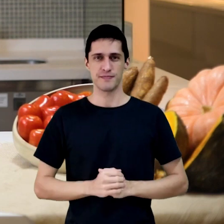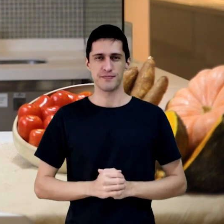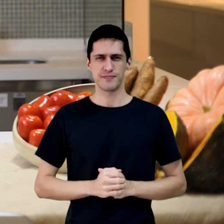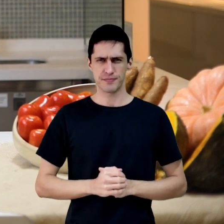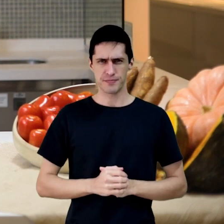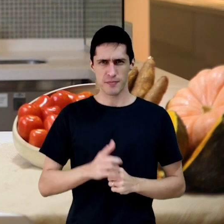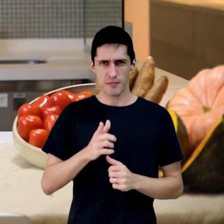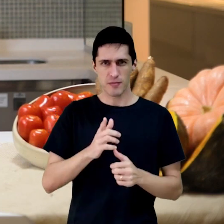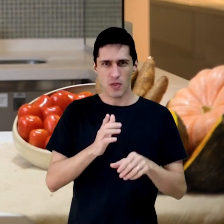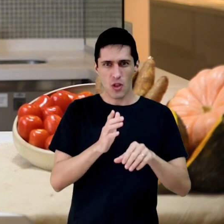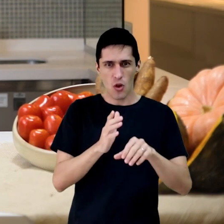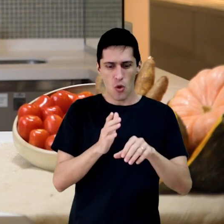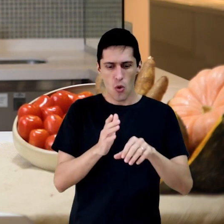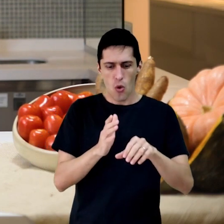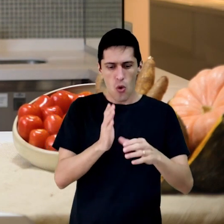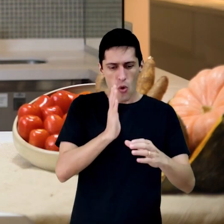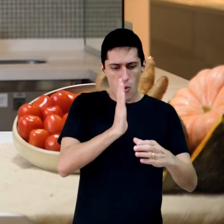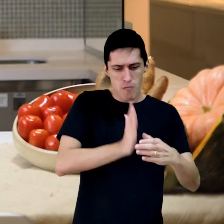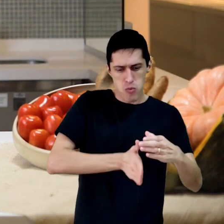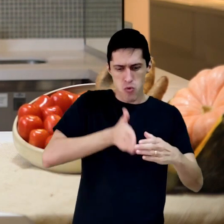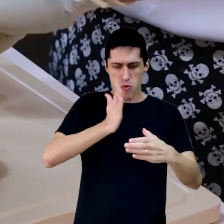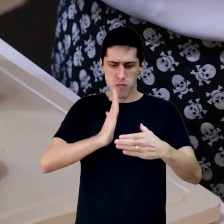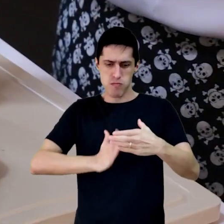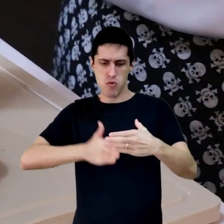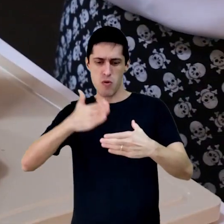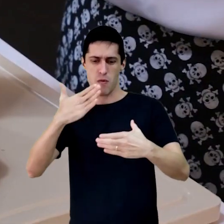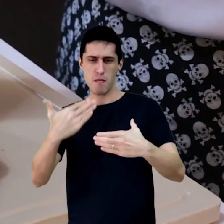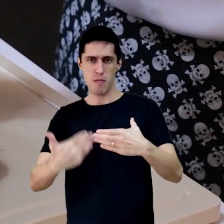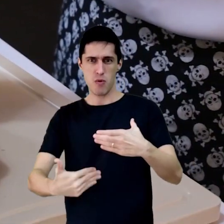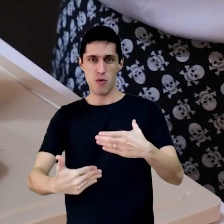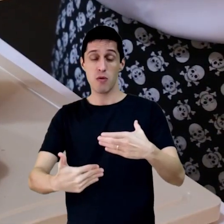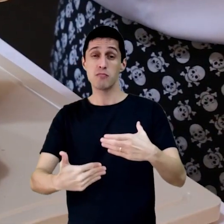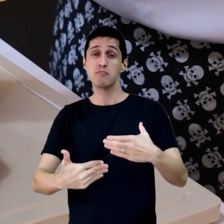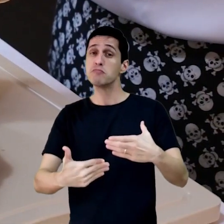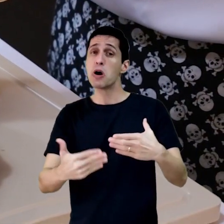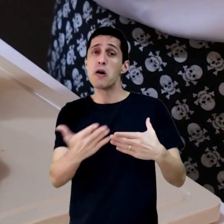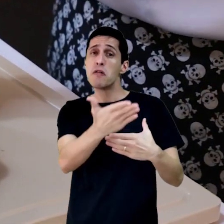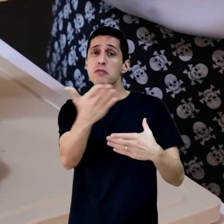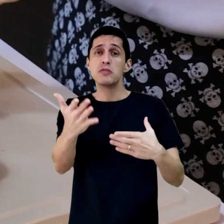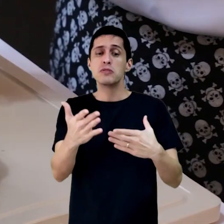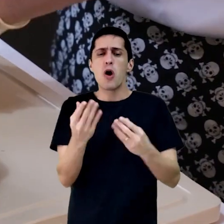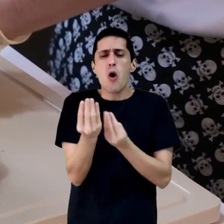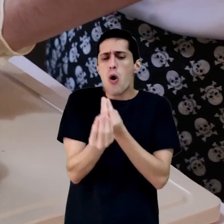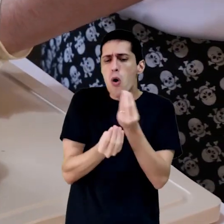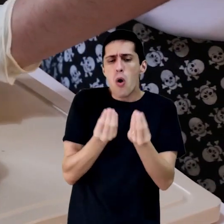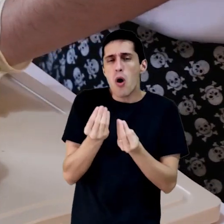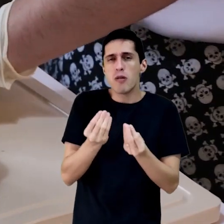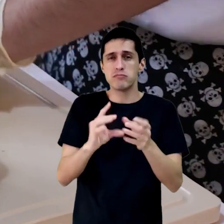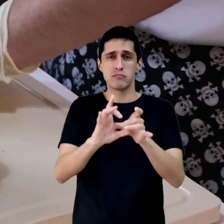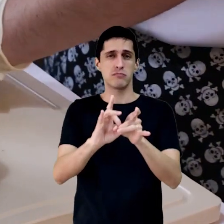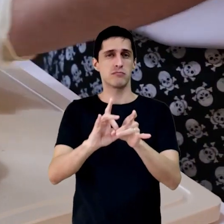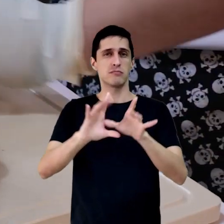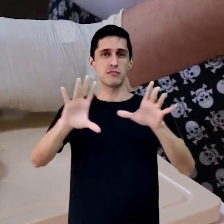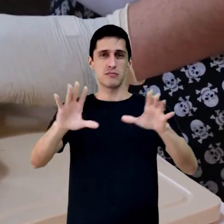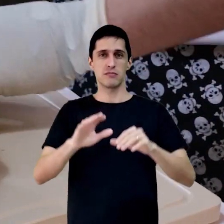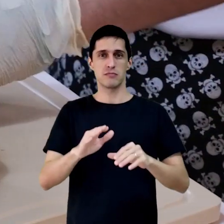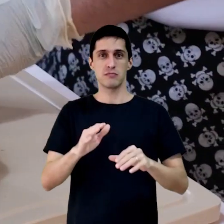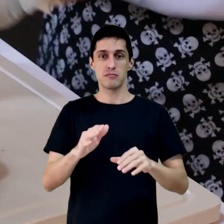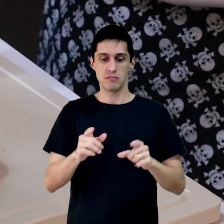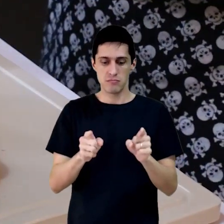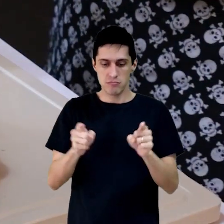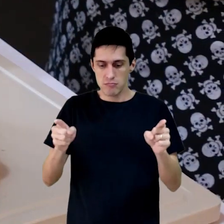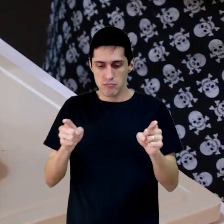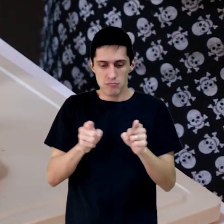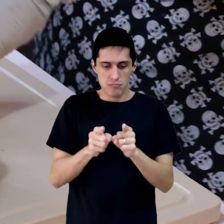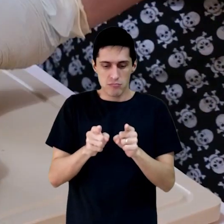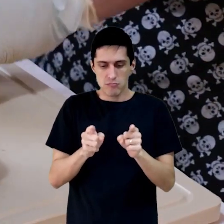dos cubos aqui, eu gosto sempre de deixar vocês à vontade para cortar do tamanho que